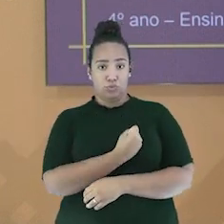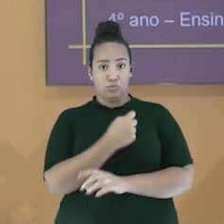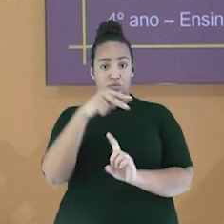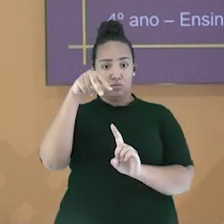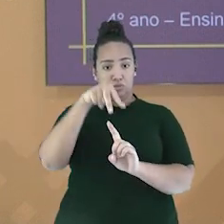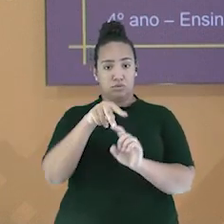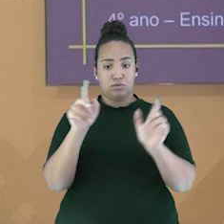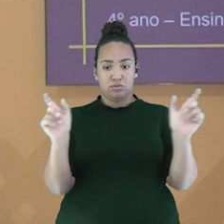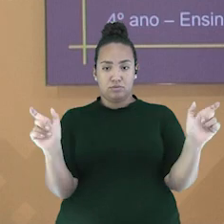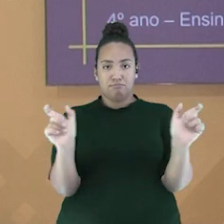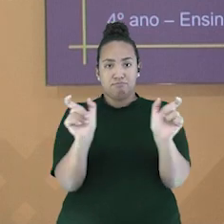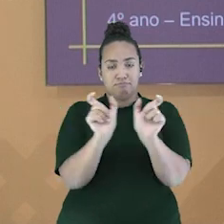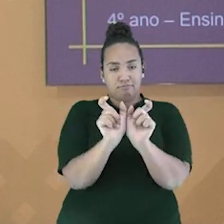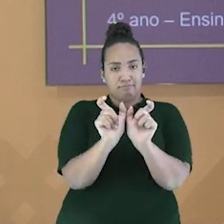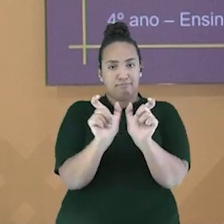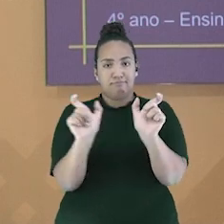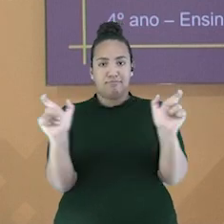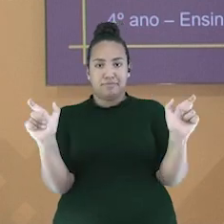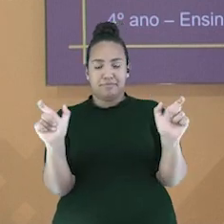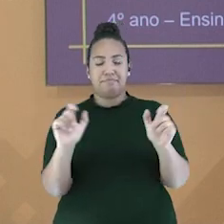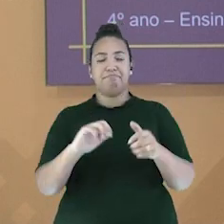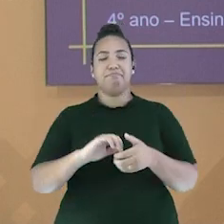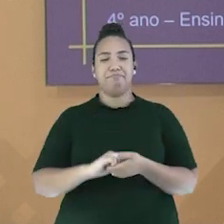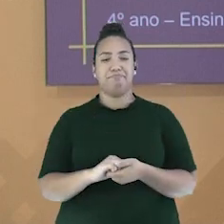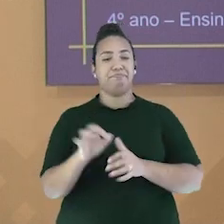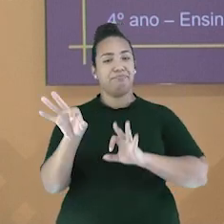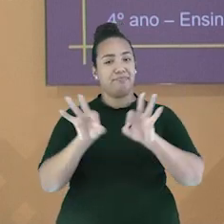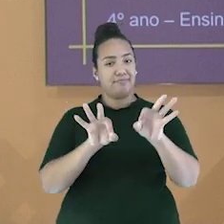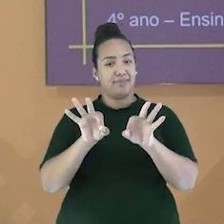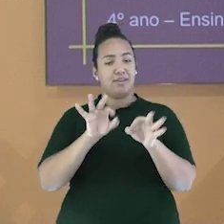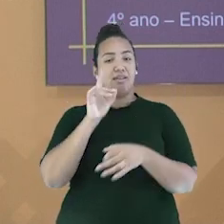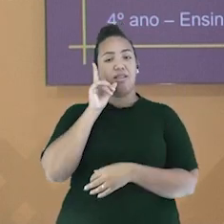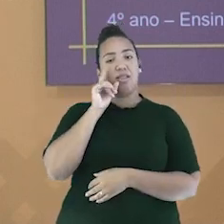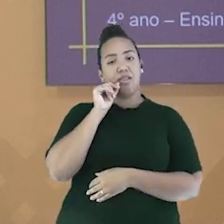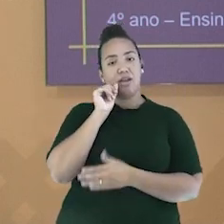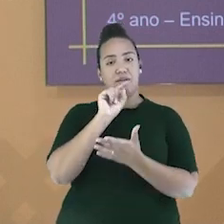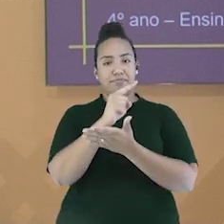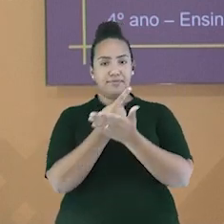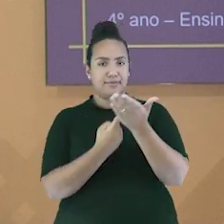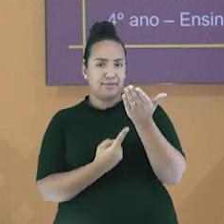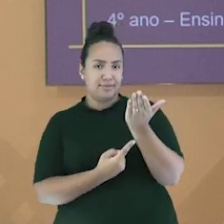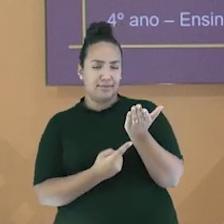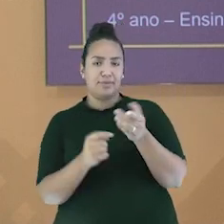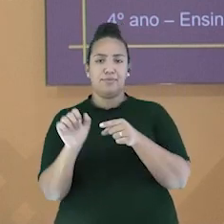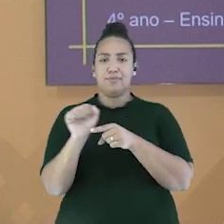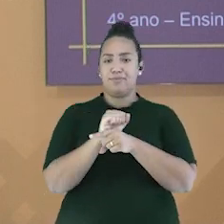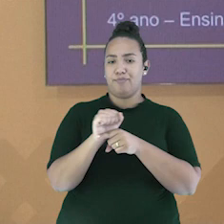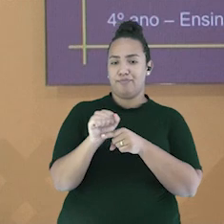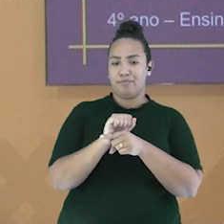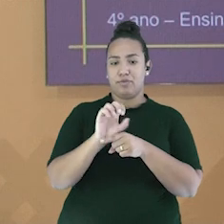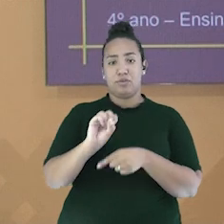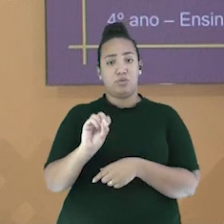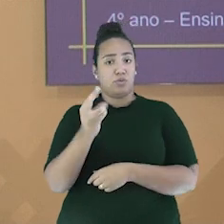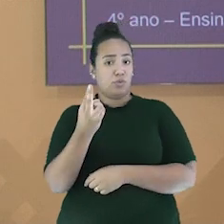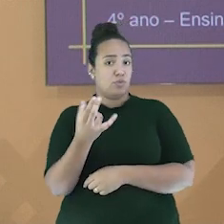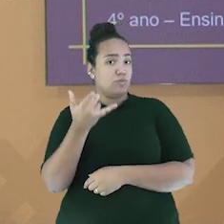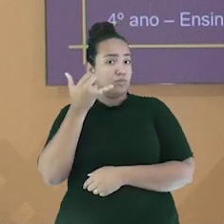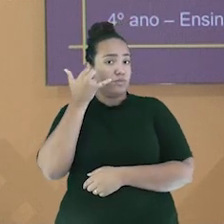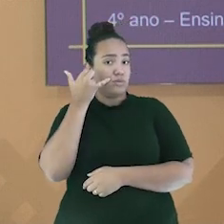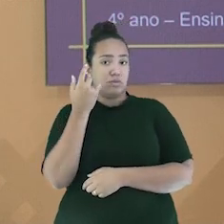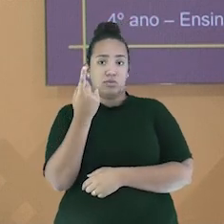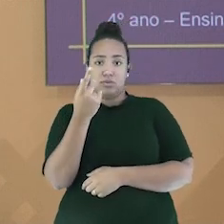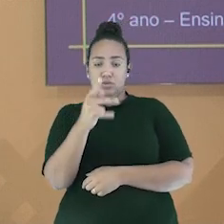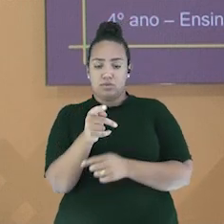decomposição de números naturais Pegue seu lápis caderno borracha ou seu celular para anotar